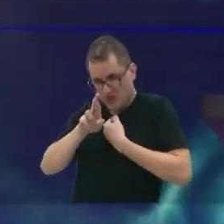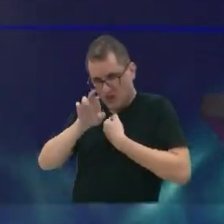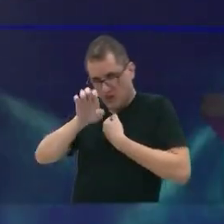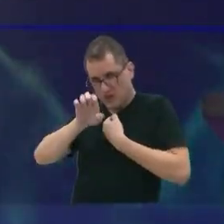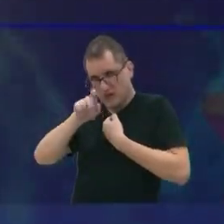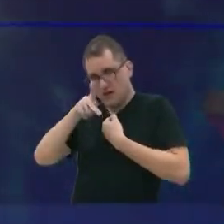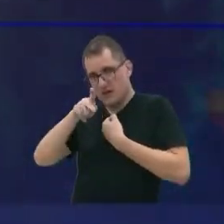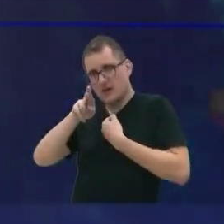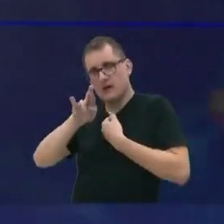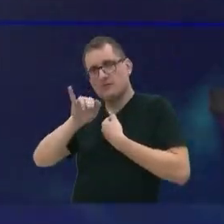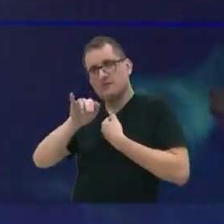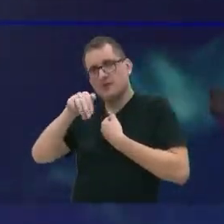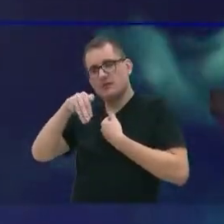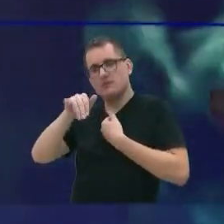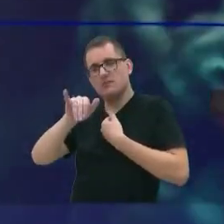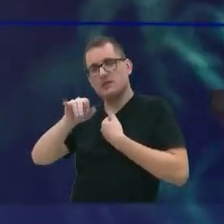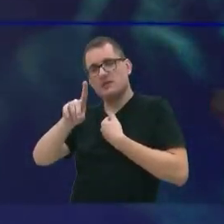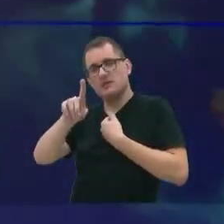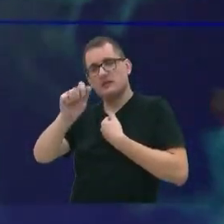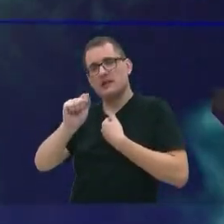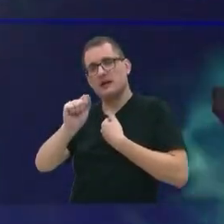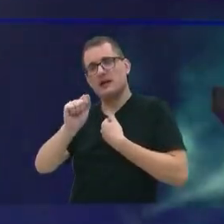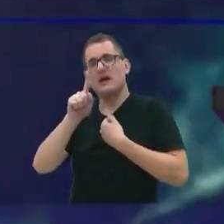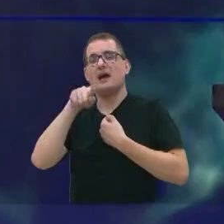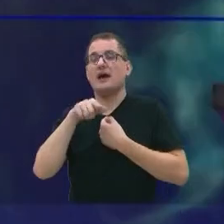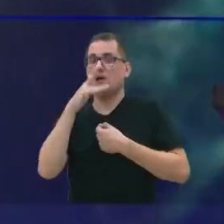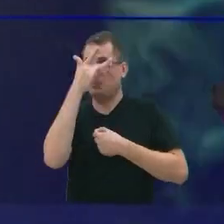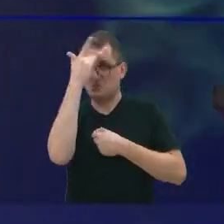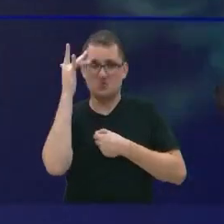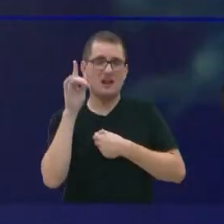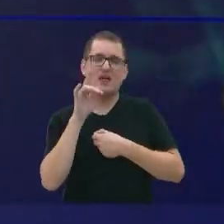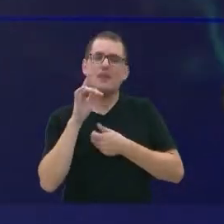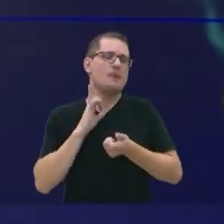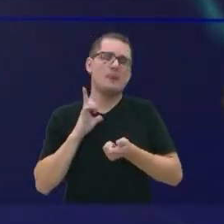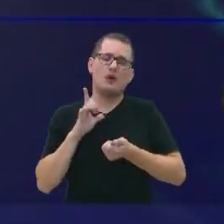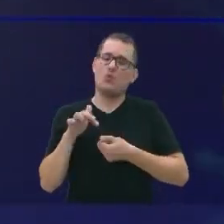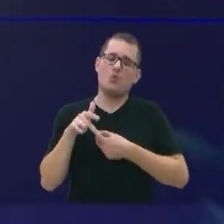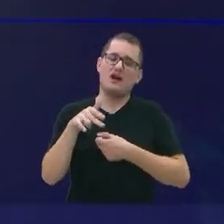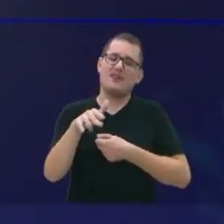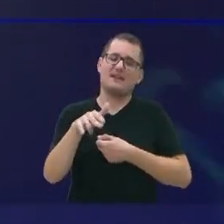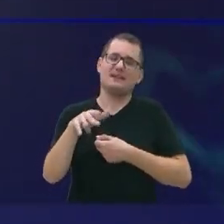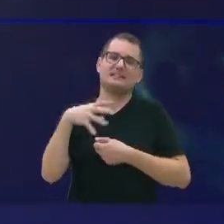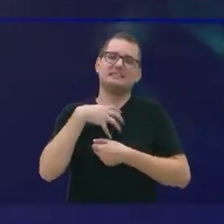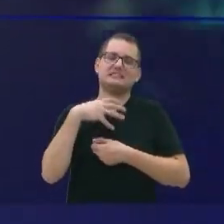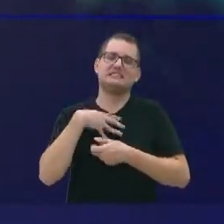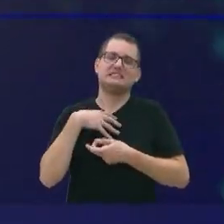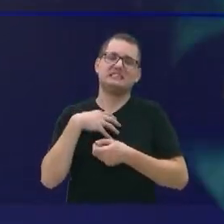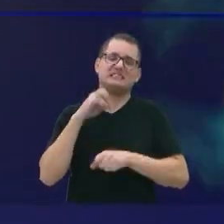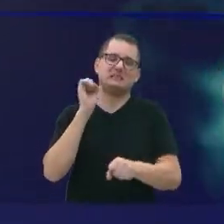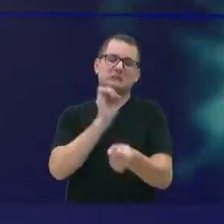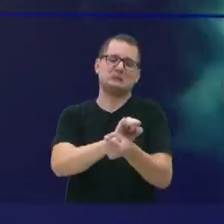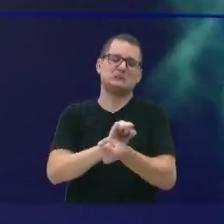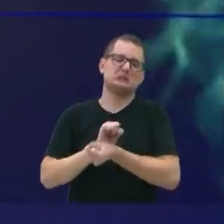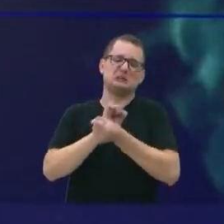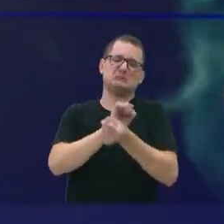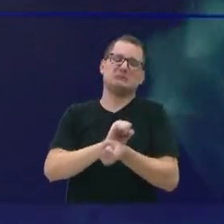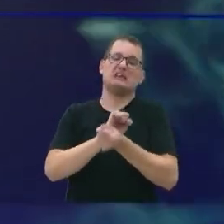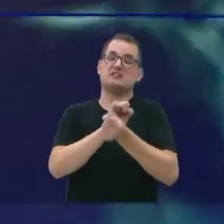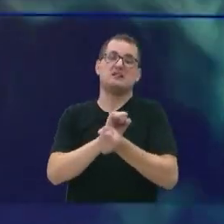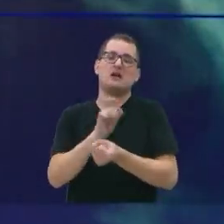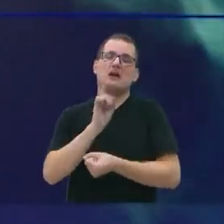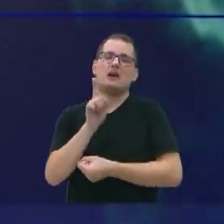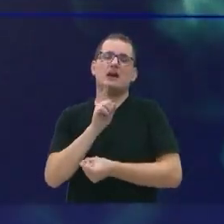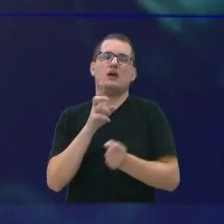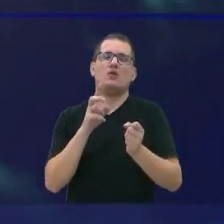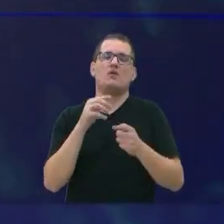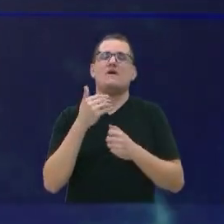É uma pessoa que não anda, é uma pessoa que está presa, não vai para frente, nem para o lado, nem